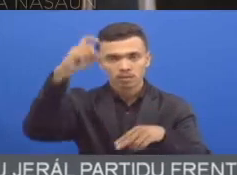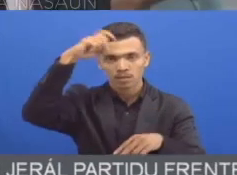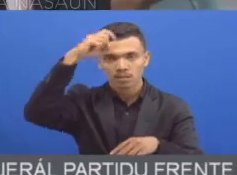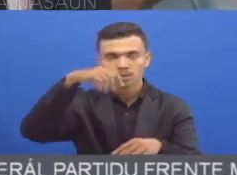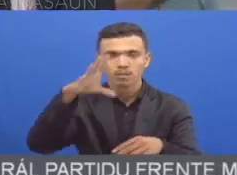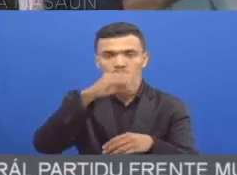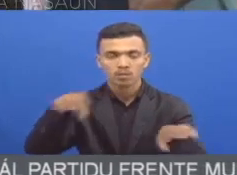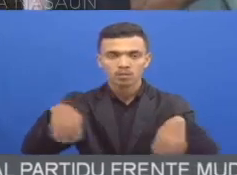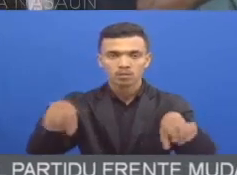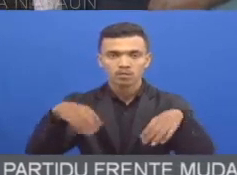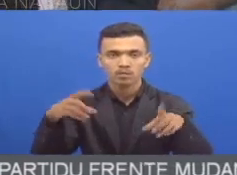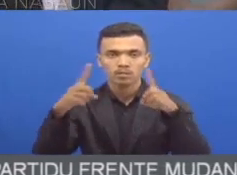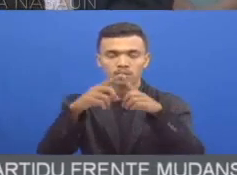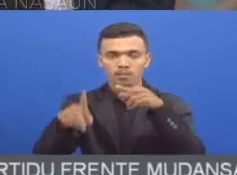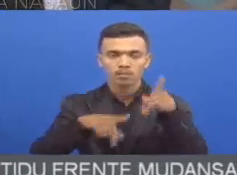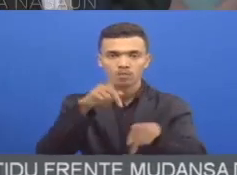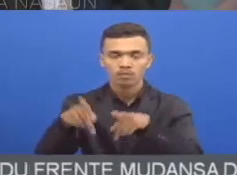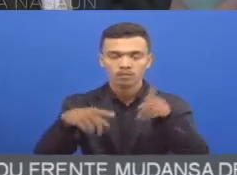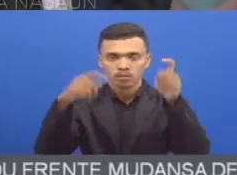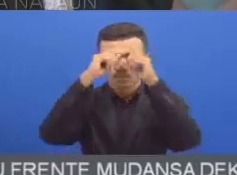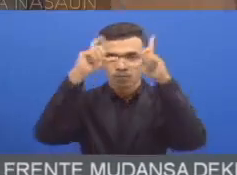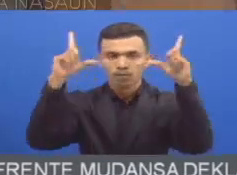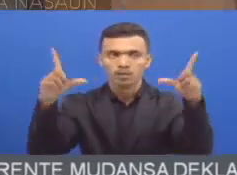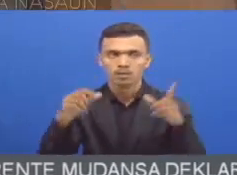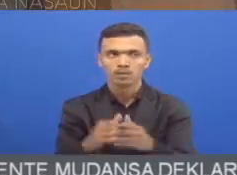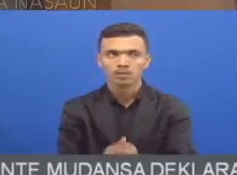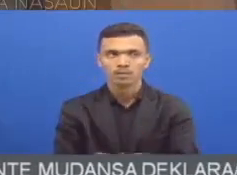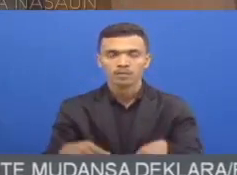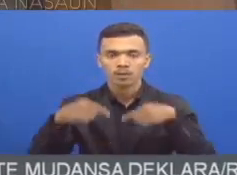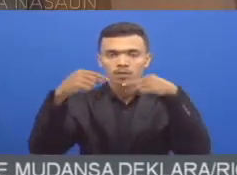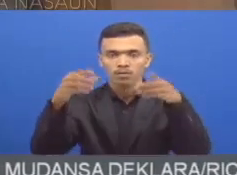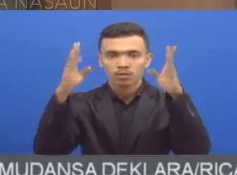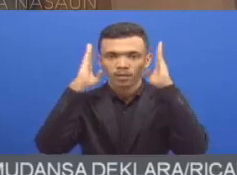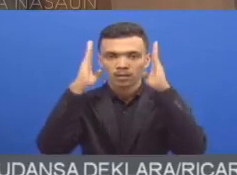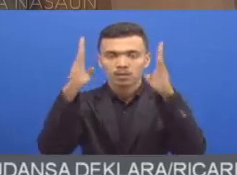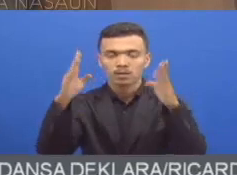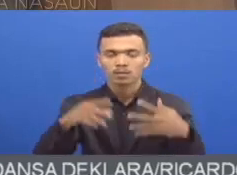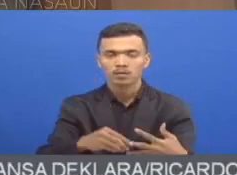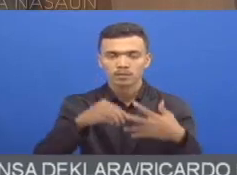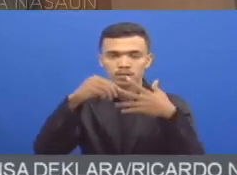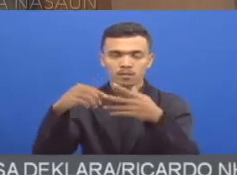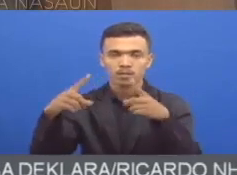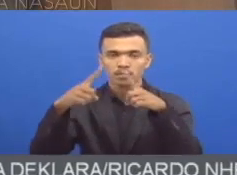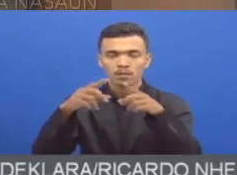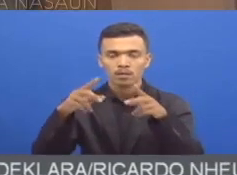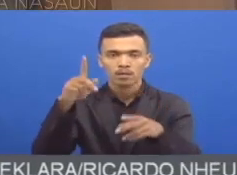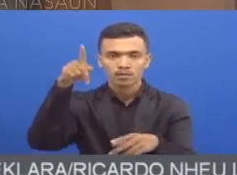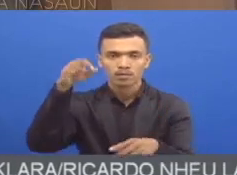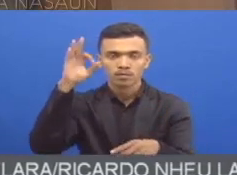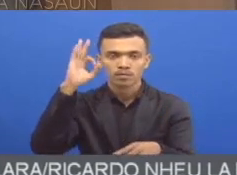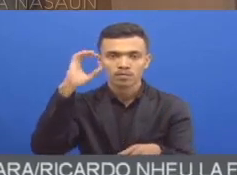no prestação de serviço para o povo Timor-Leste. Nebe foi atenção especial para a função